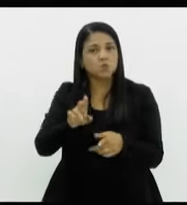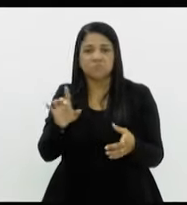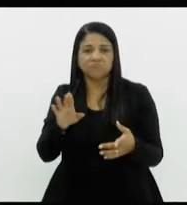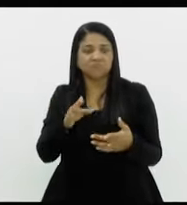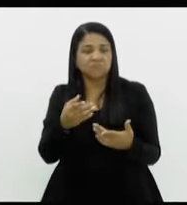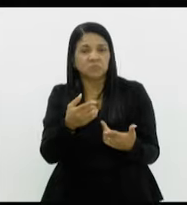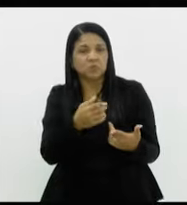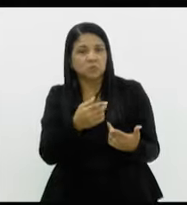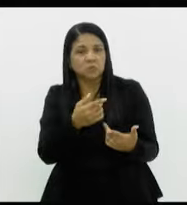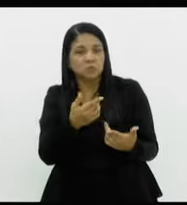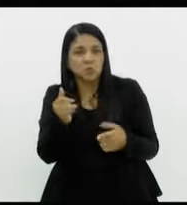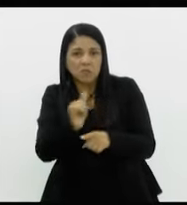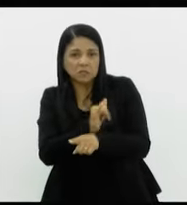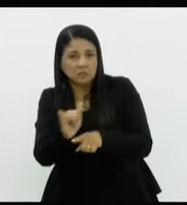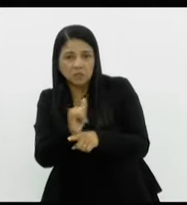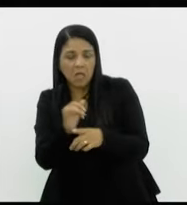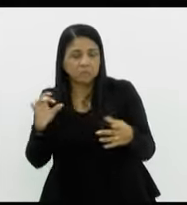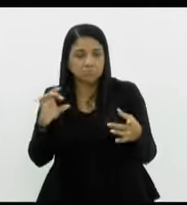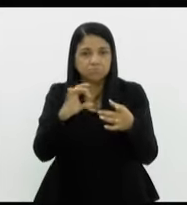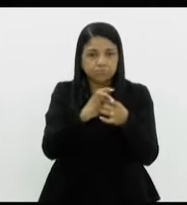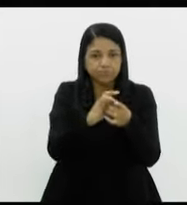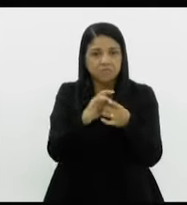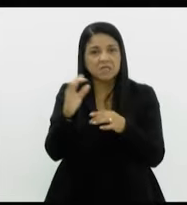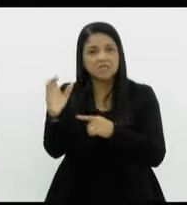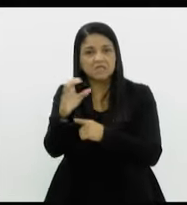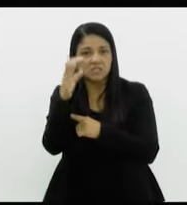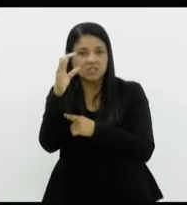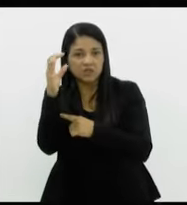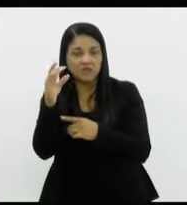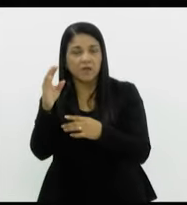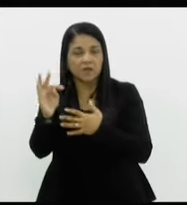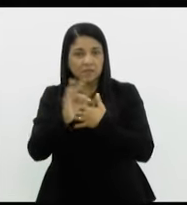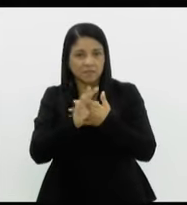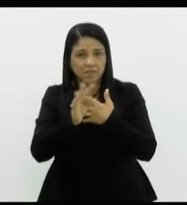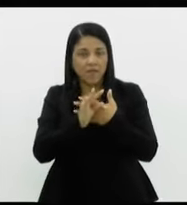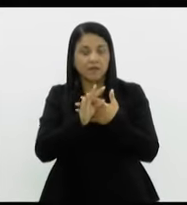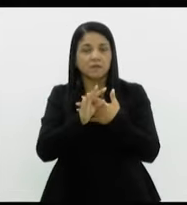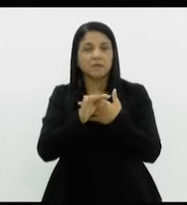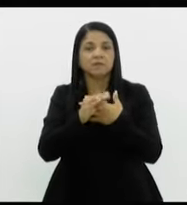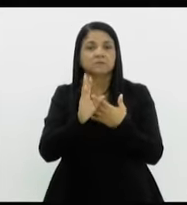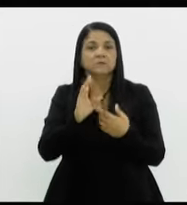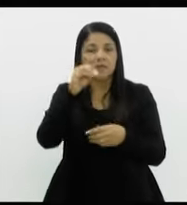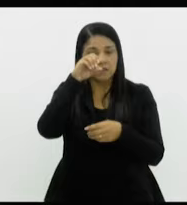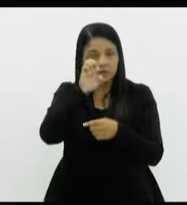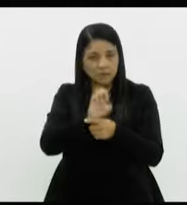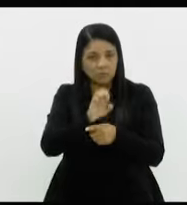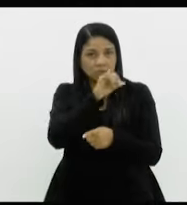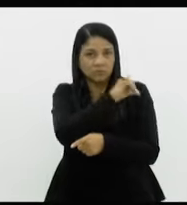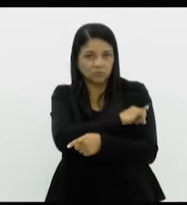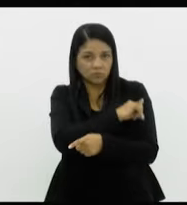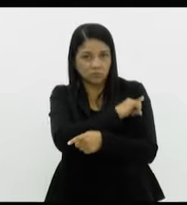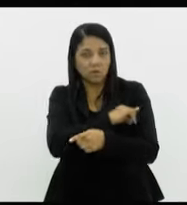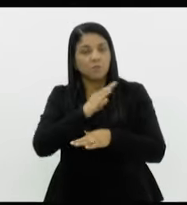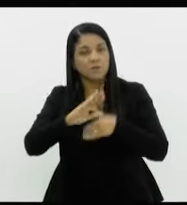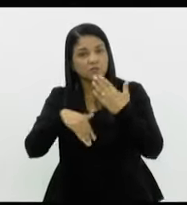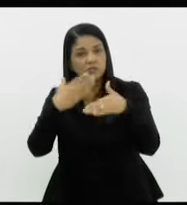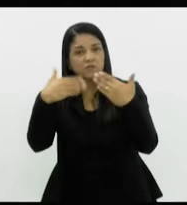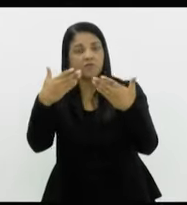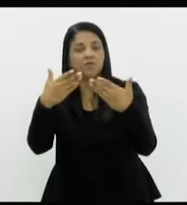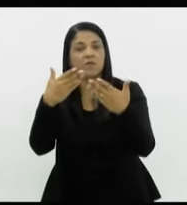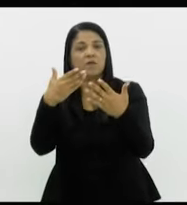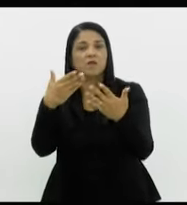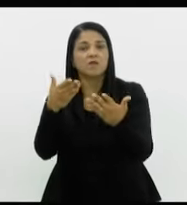a capacidade técnica, científica, de elaboração instalada aqui no Estado do Rio de Janeiro para desenvolver